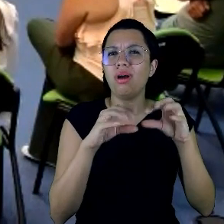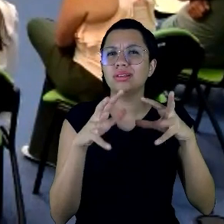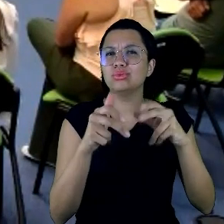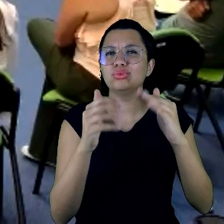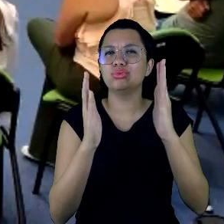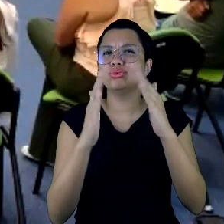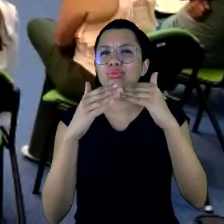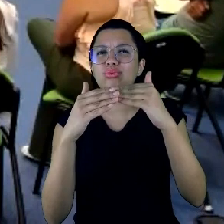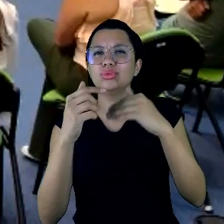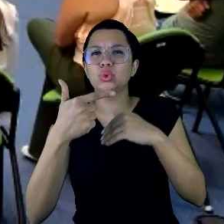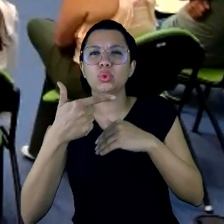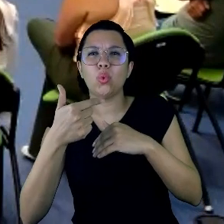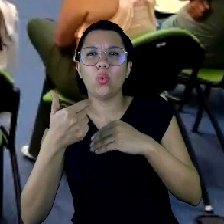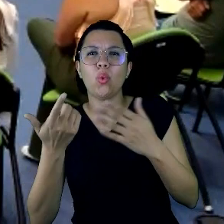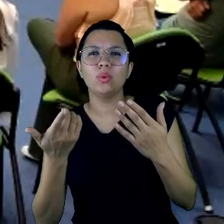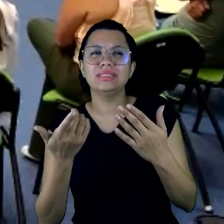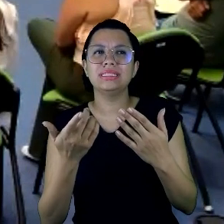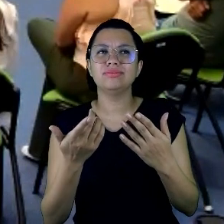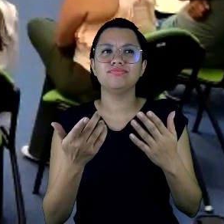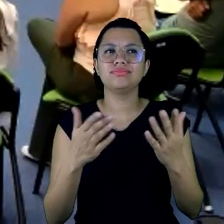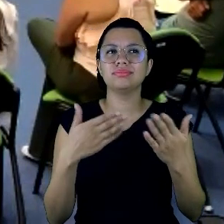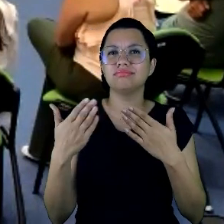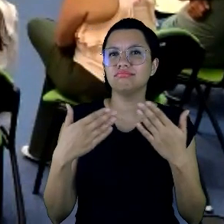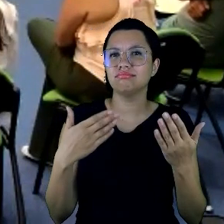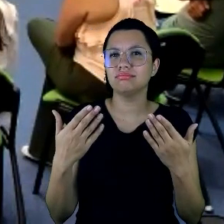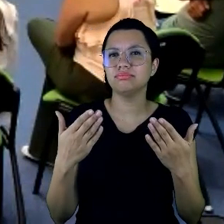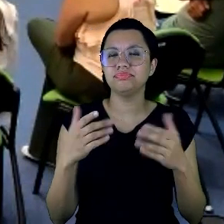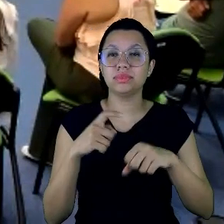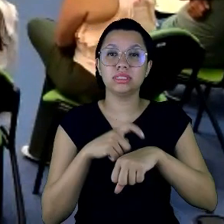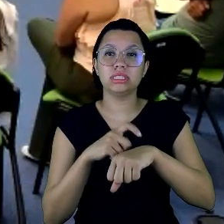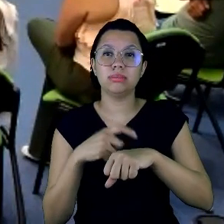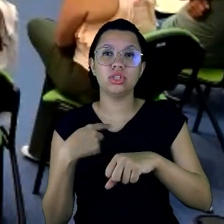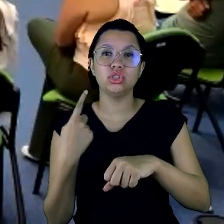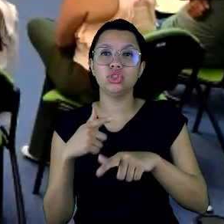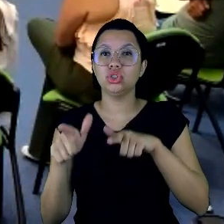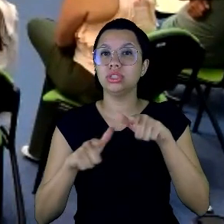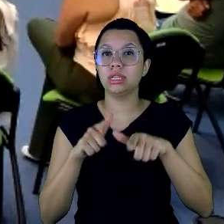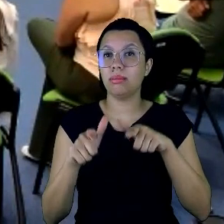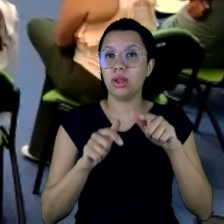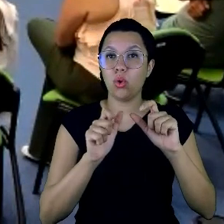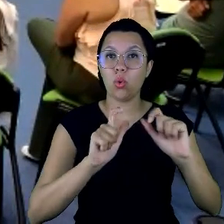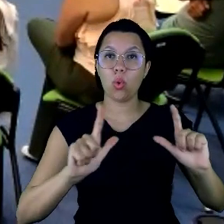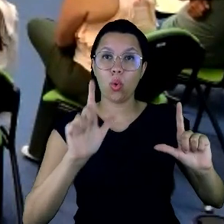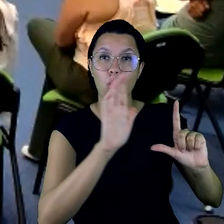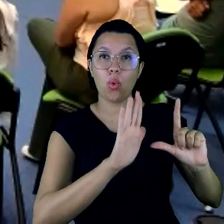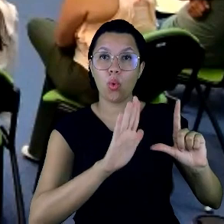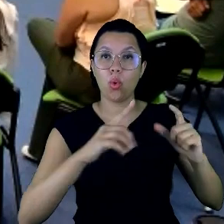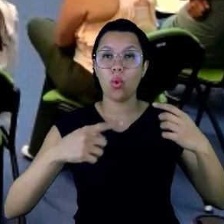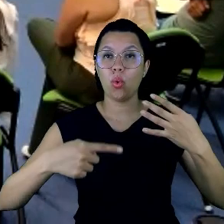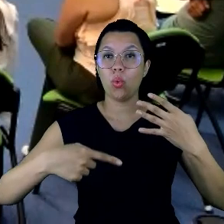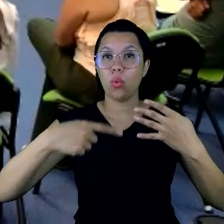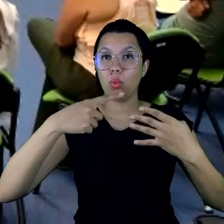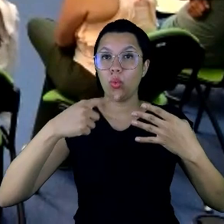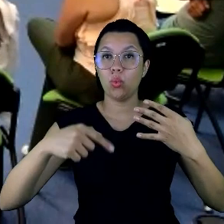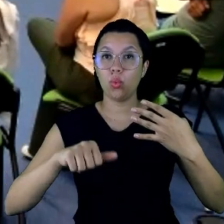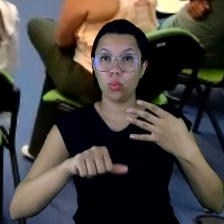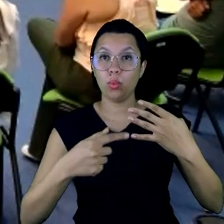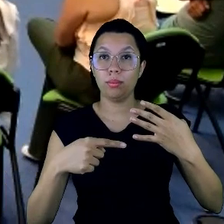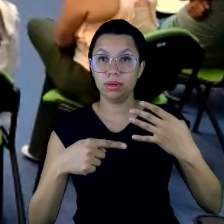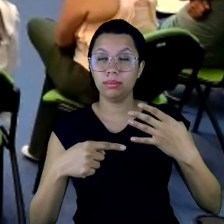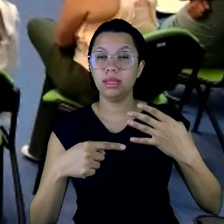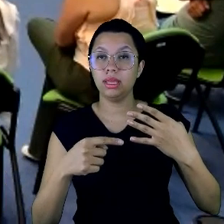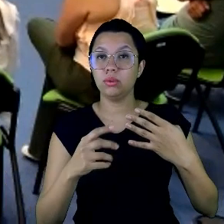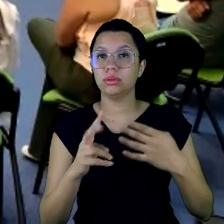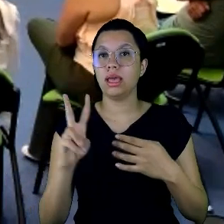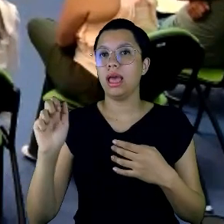todos os 12 gabinetes. E a gente, nesse tempo, a gente trabalhou com os painéis do primeiro grau, das varas e dos juizados,